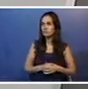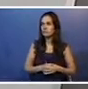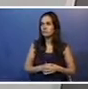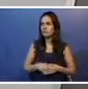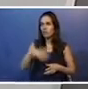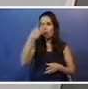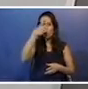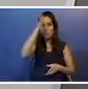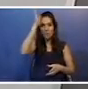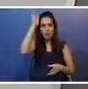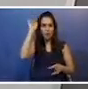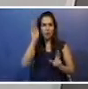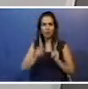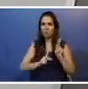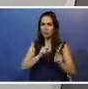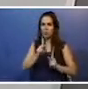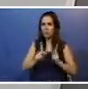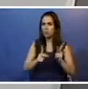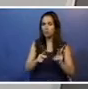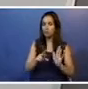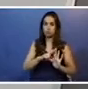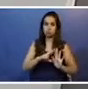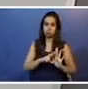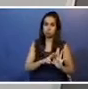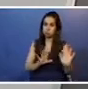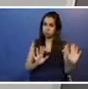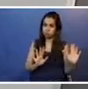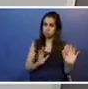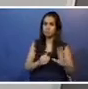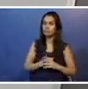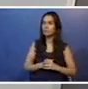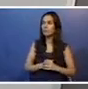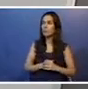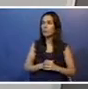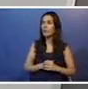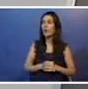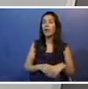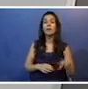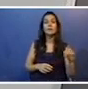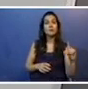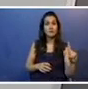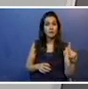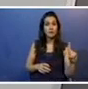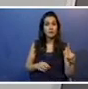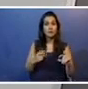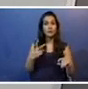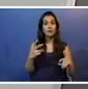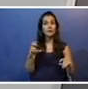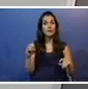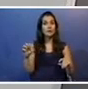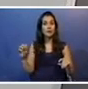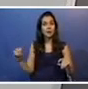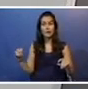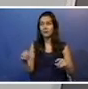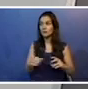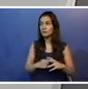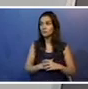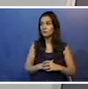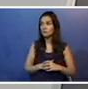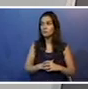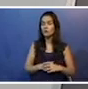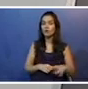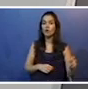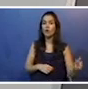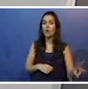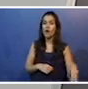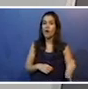dos povos lá de Roma, tá bom? O D, 500 e o M,